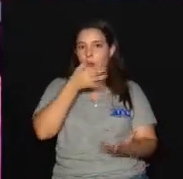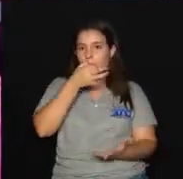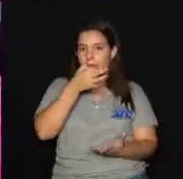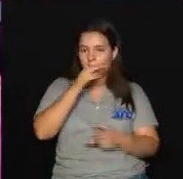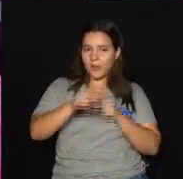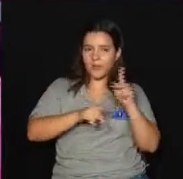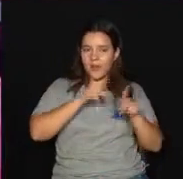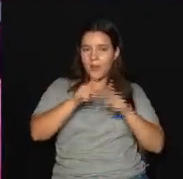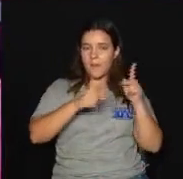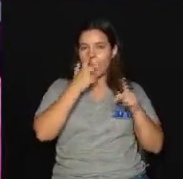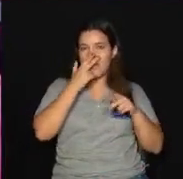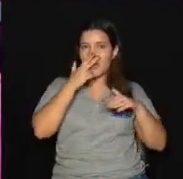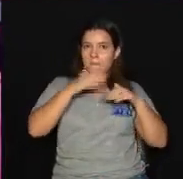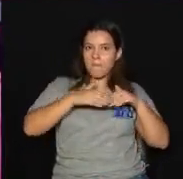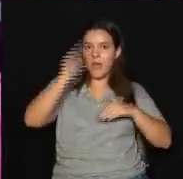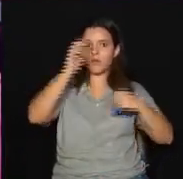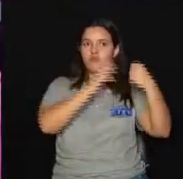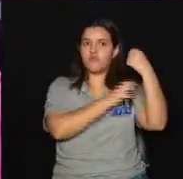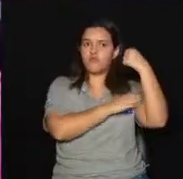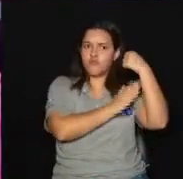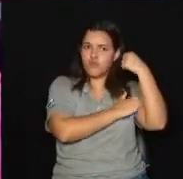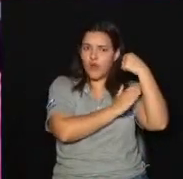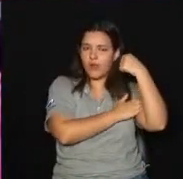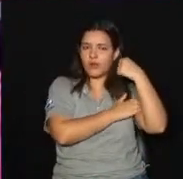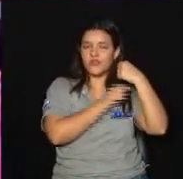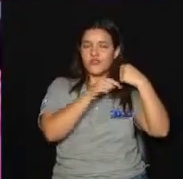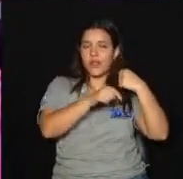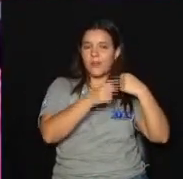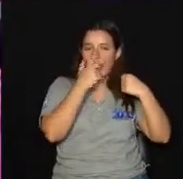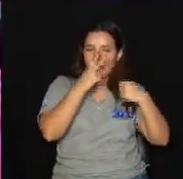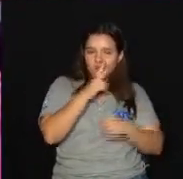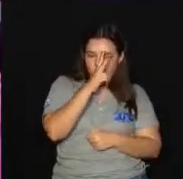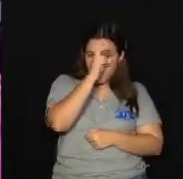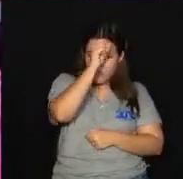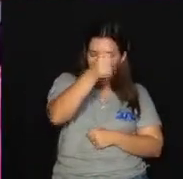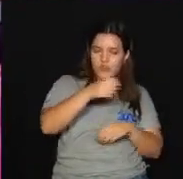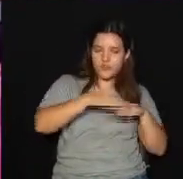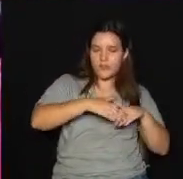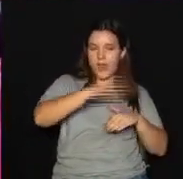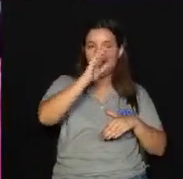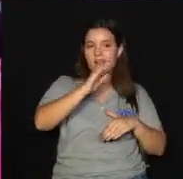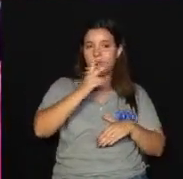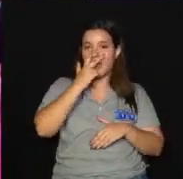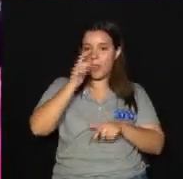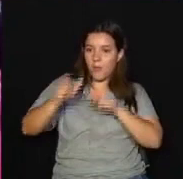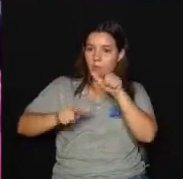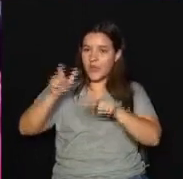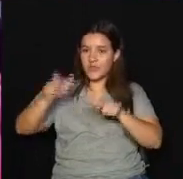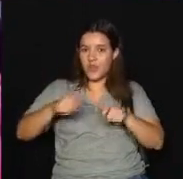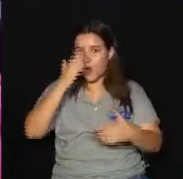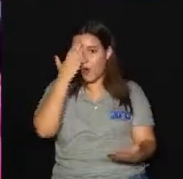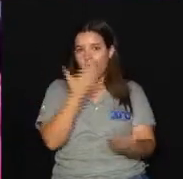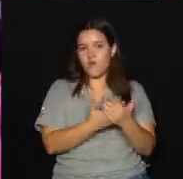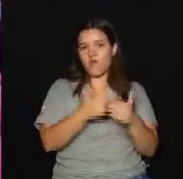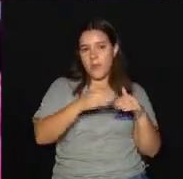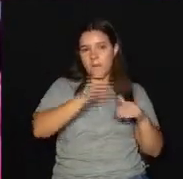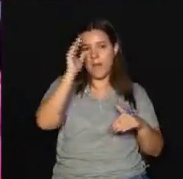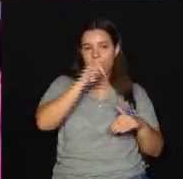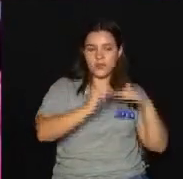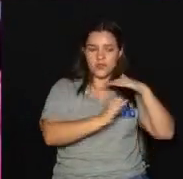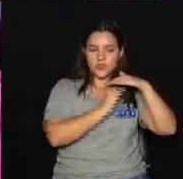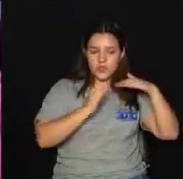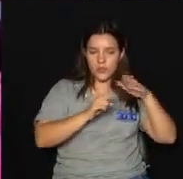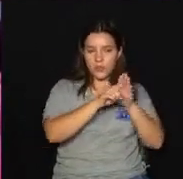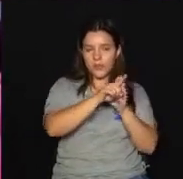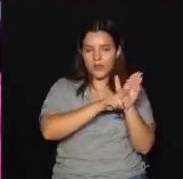assim, há um fortalecimento sob o ponto de vista da confiança. Quer dizer,